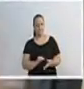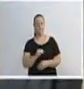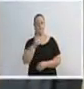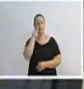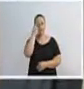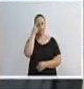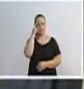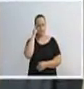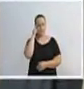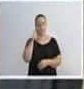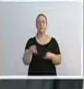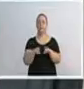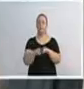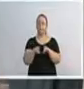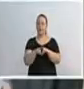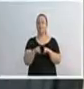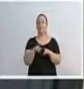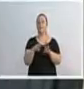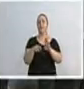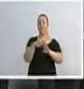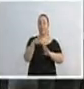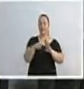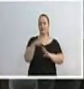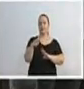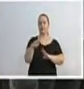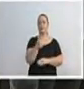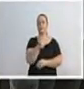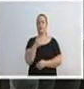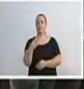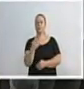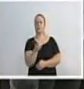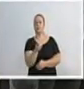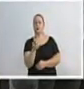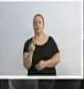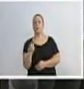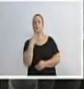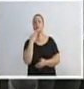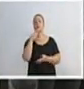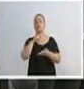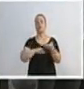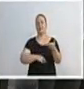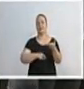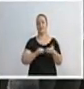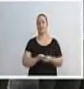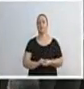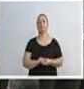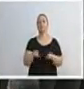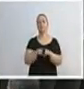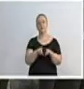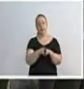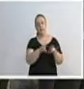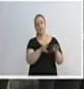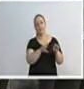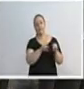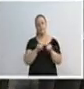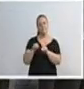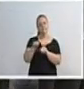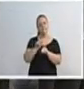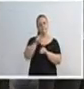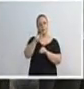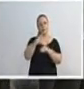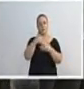para extraordinário, presidente, requerimento 1462. Receba o requerimento de Vossa Excelência e transferido para análise na sessão extraordinária. Senhores